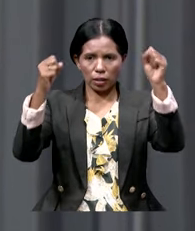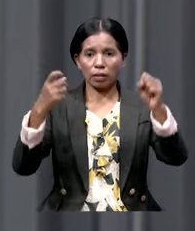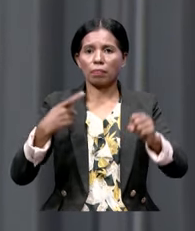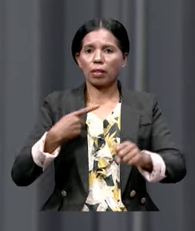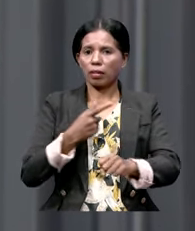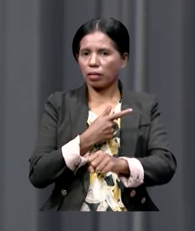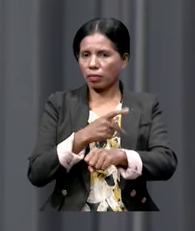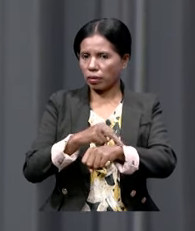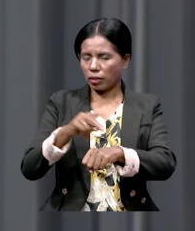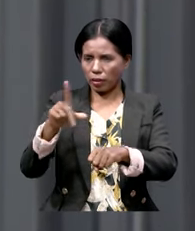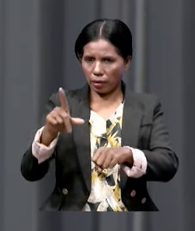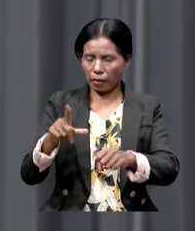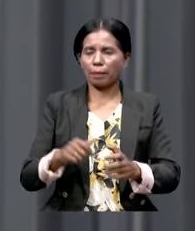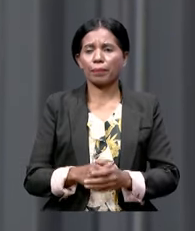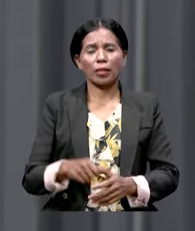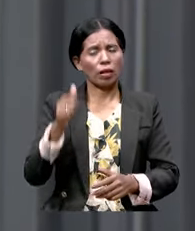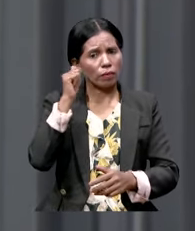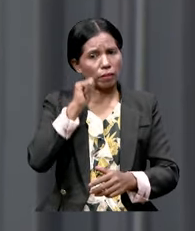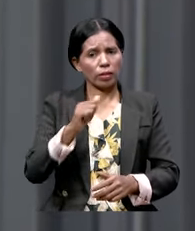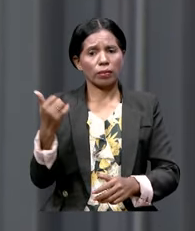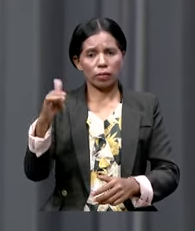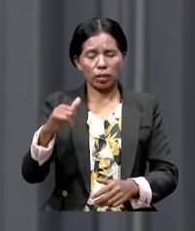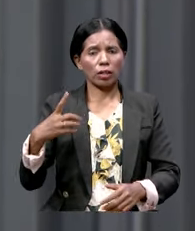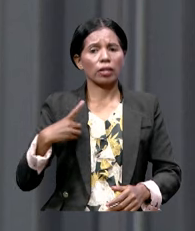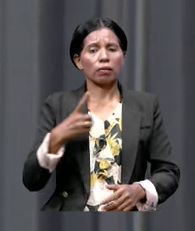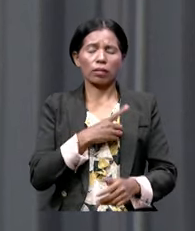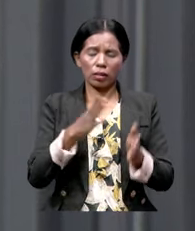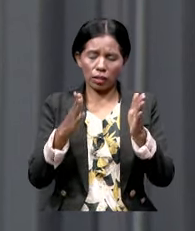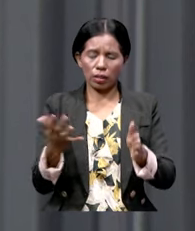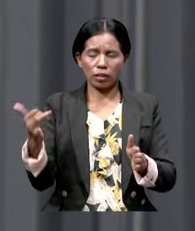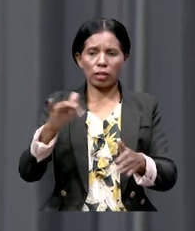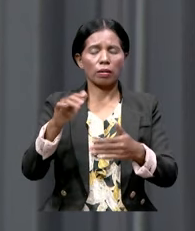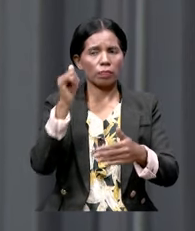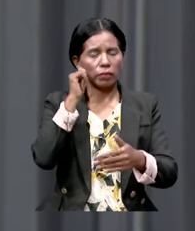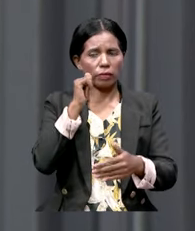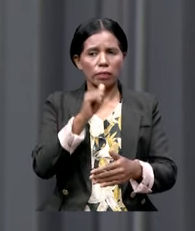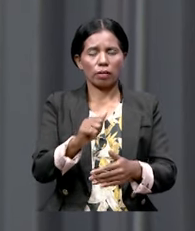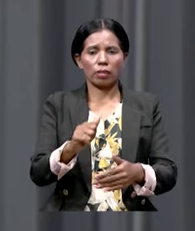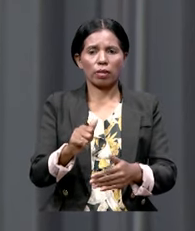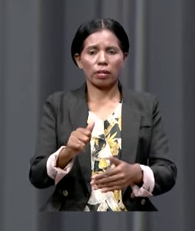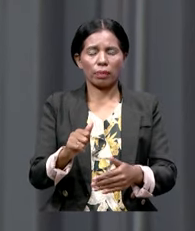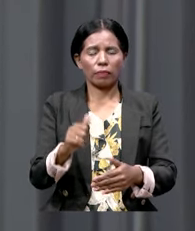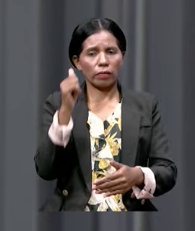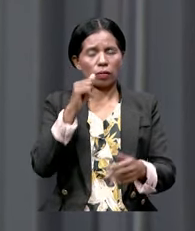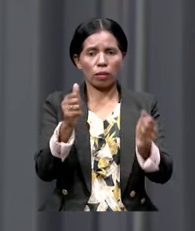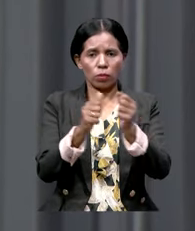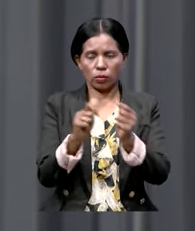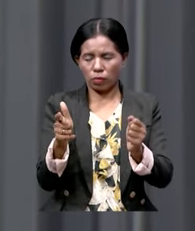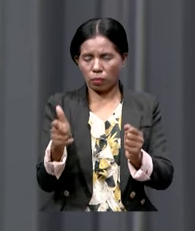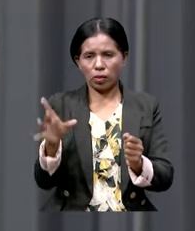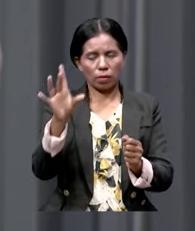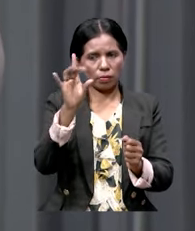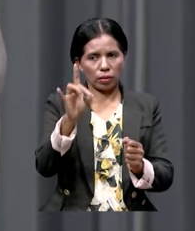E feto sira, deputada sira ia parlamento, agora amigo total 24 pessoas, nebema